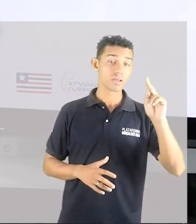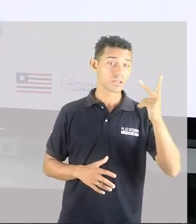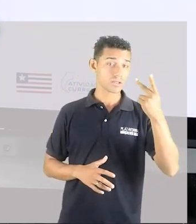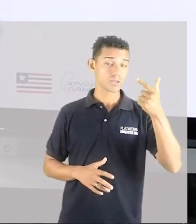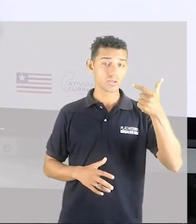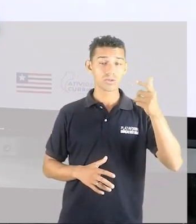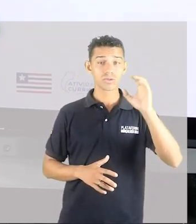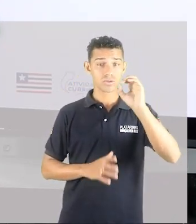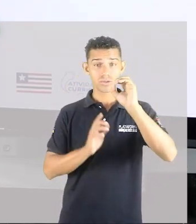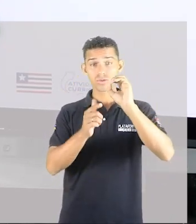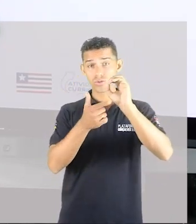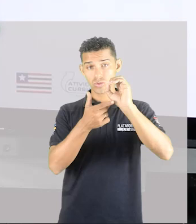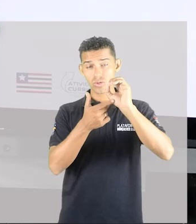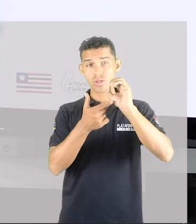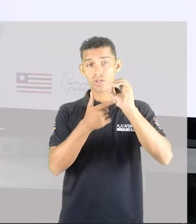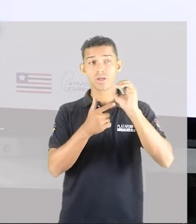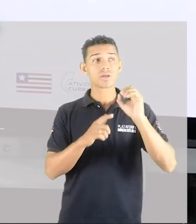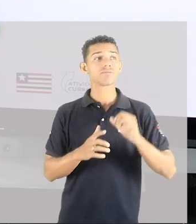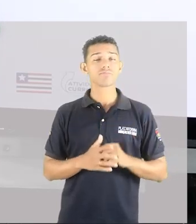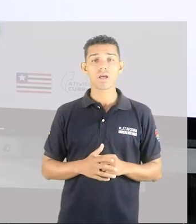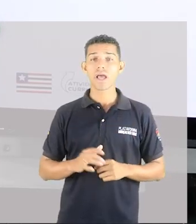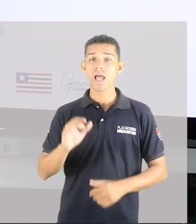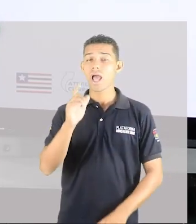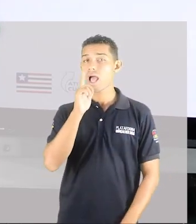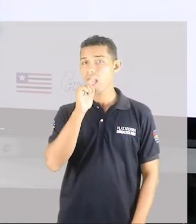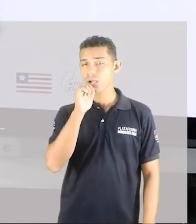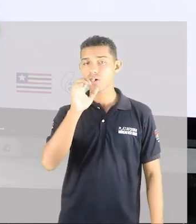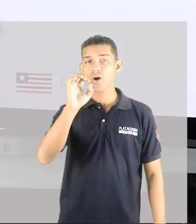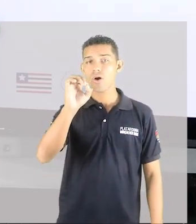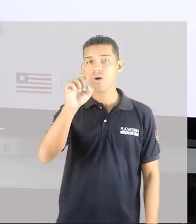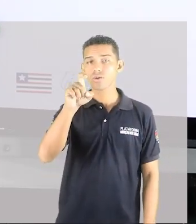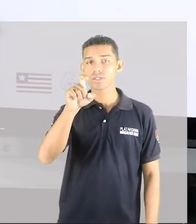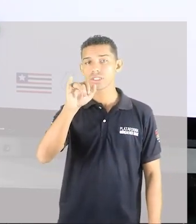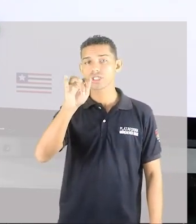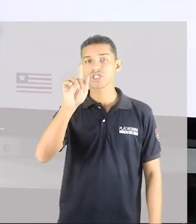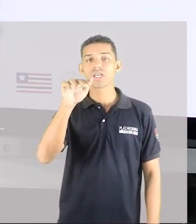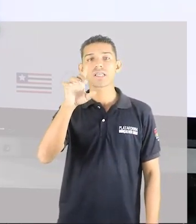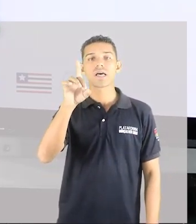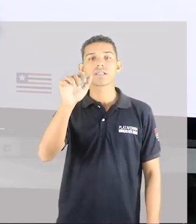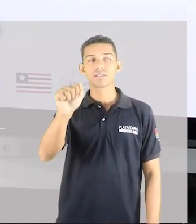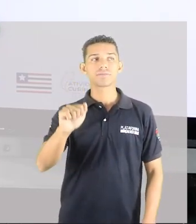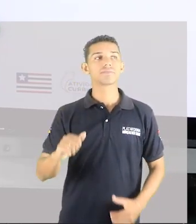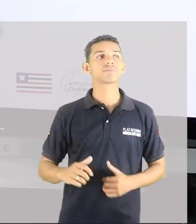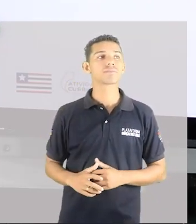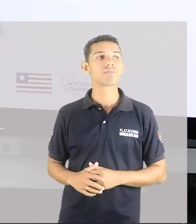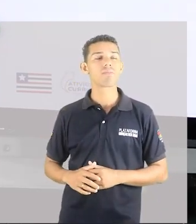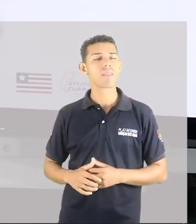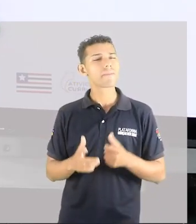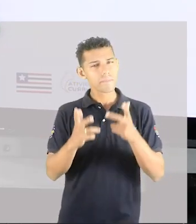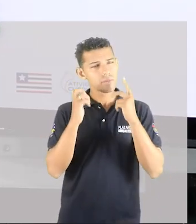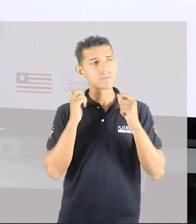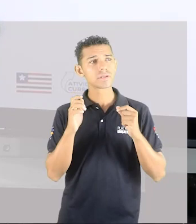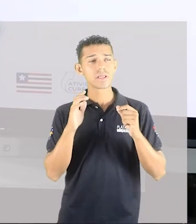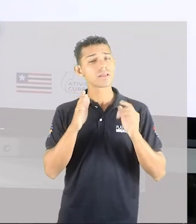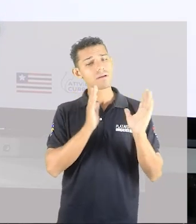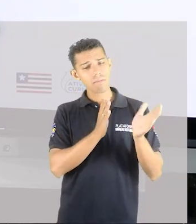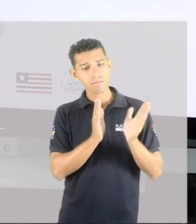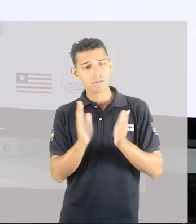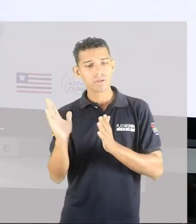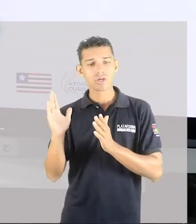oxigenada. Tá bom? Ali você já tem água oxigenada. Eu não sei se você já percebeu, mas existem